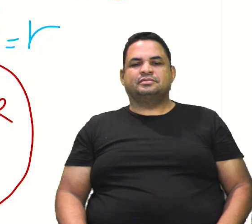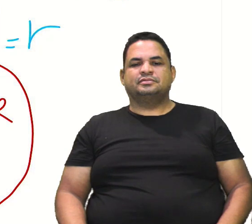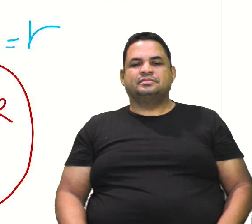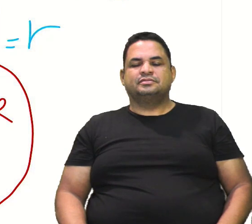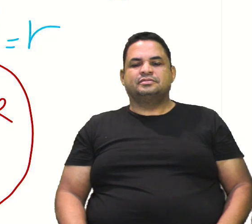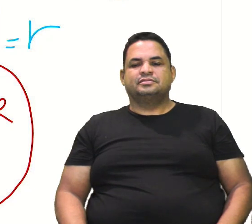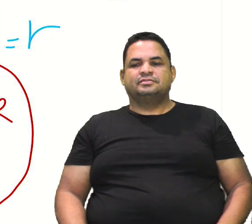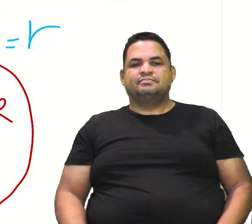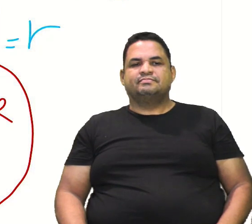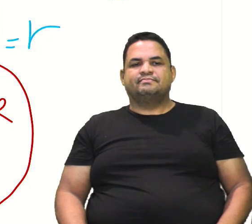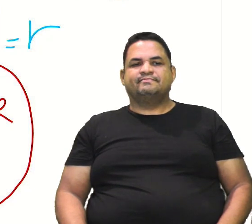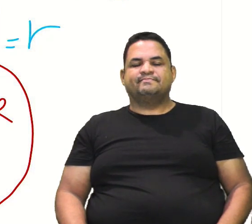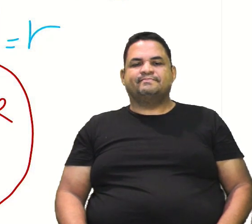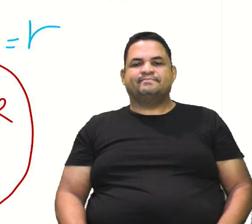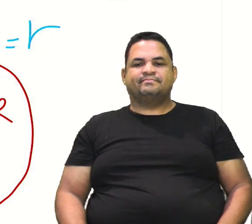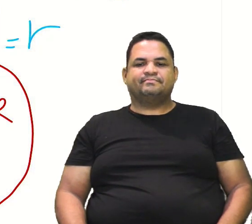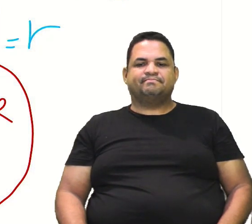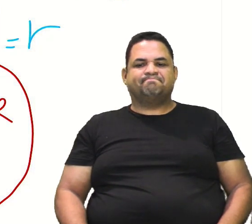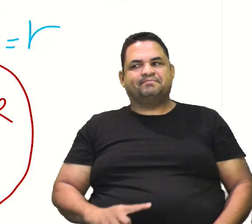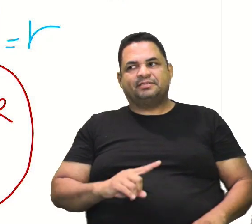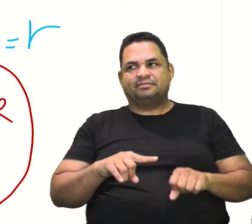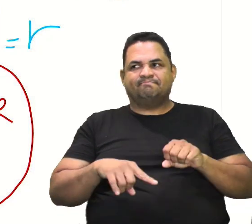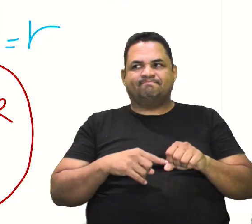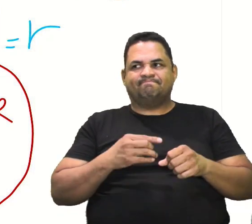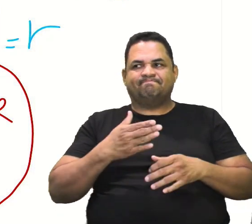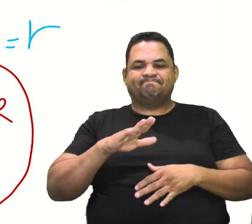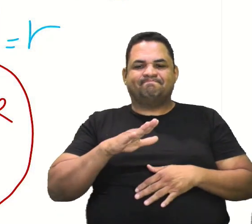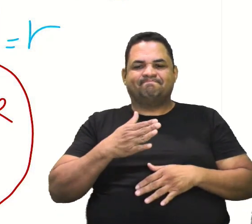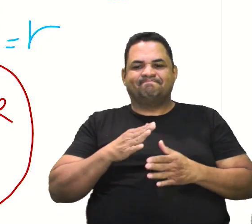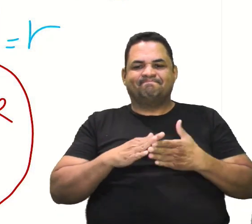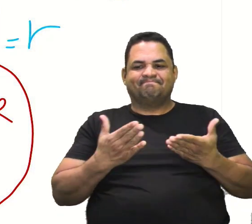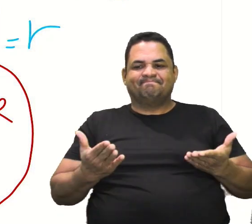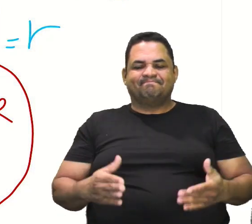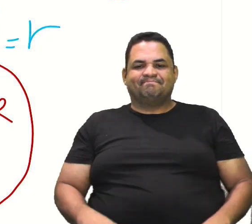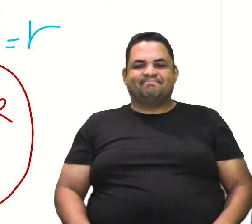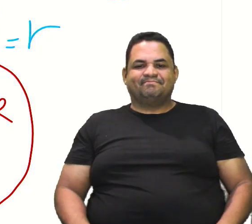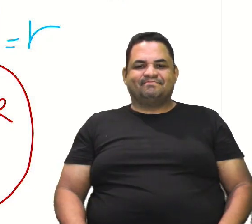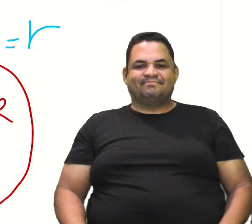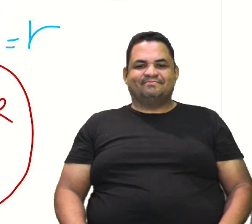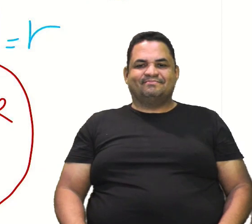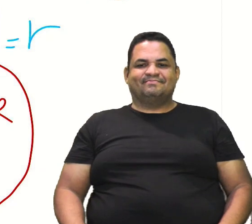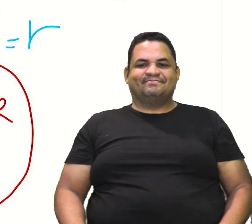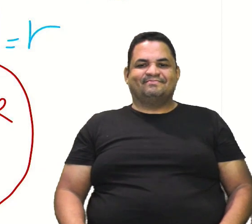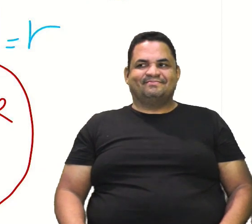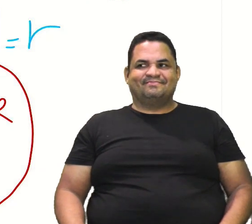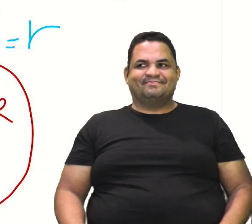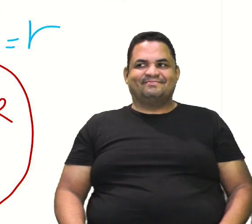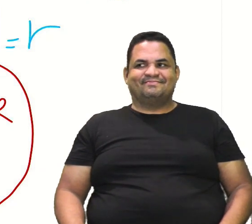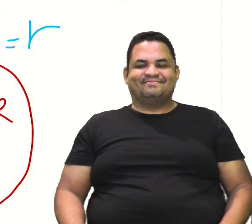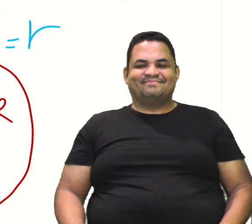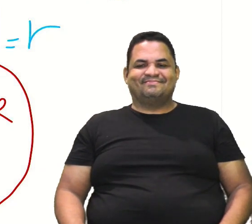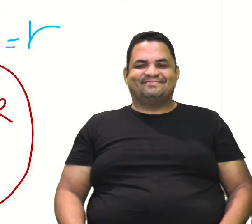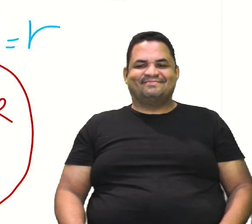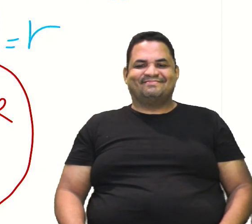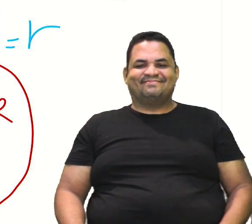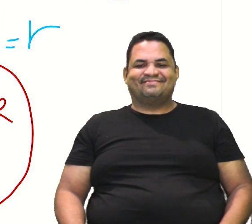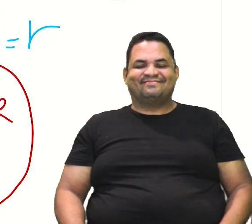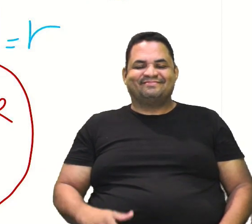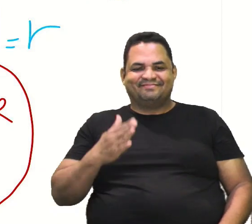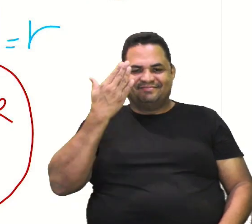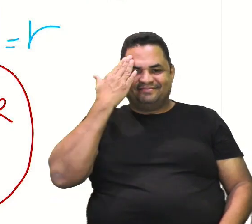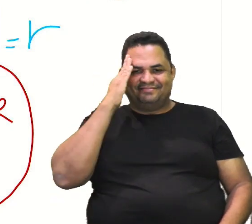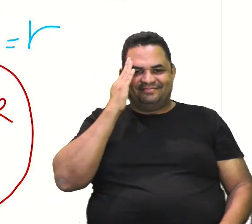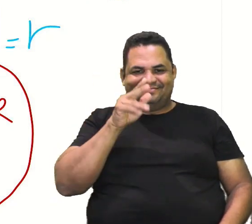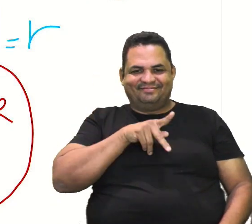Uou! É isso aí, meio doideira aí, mas tudo bem, essa parada louca. Entendeu,